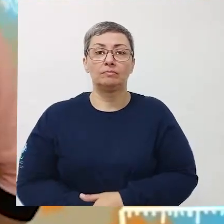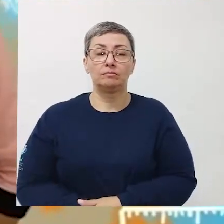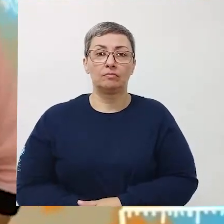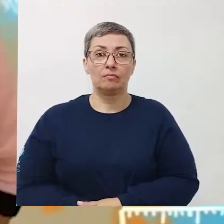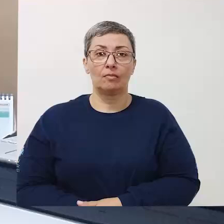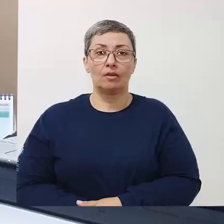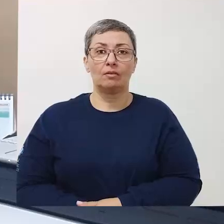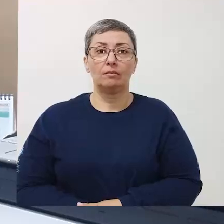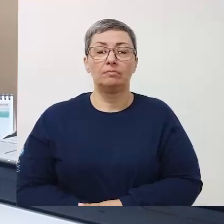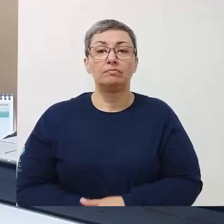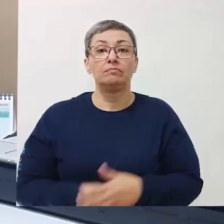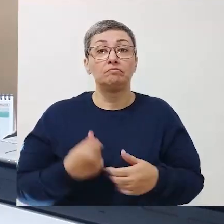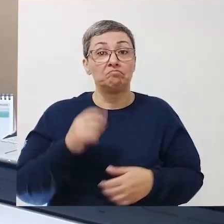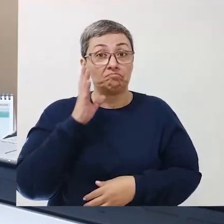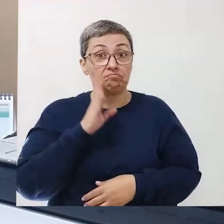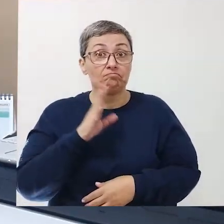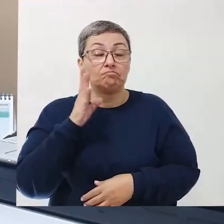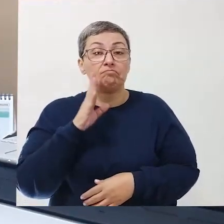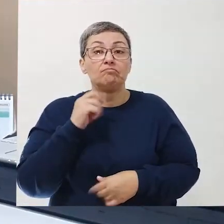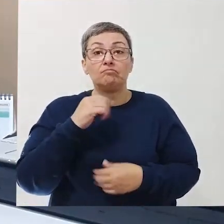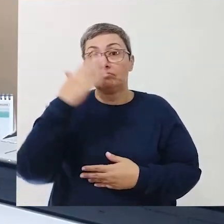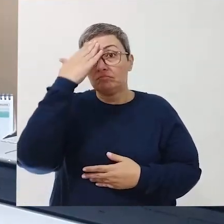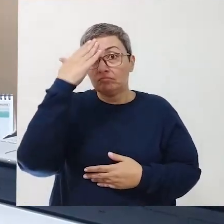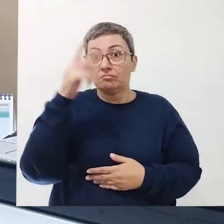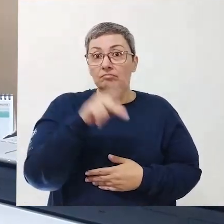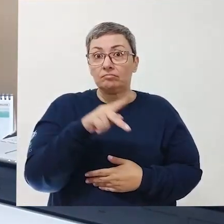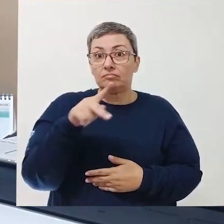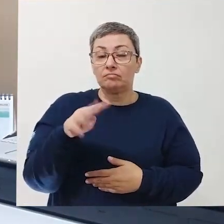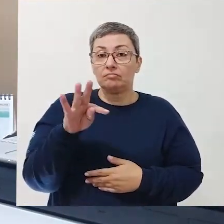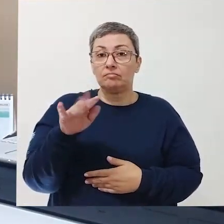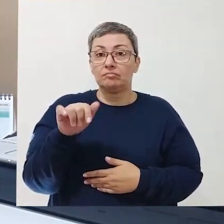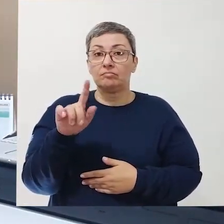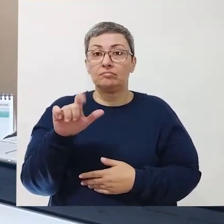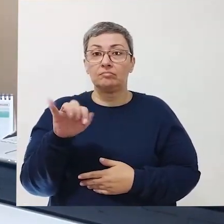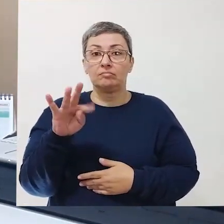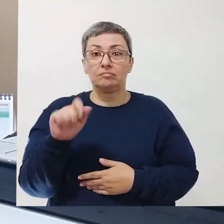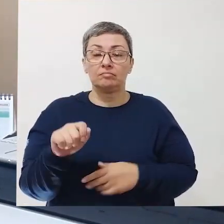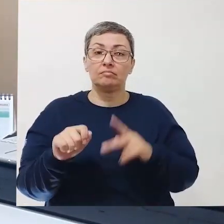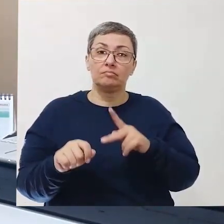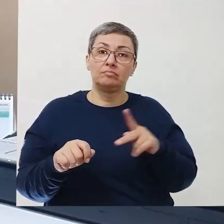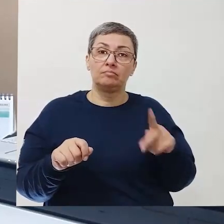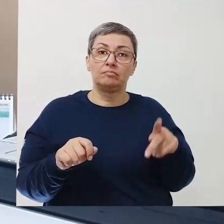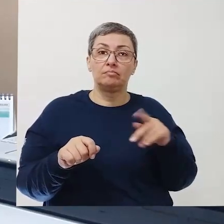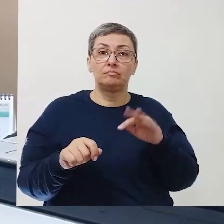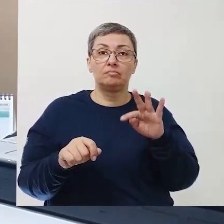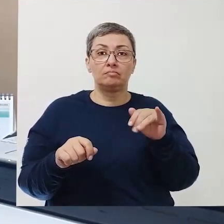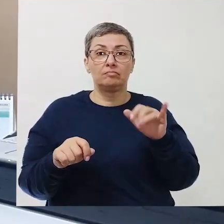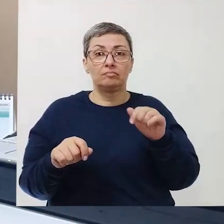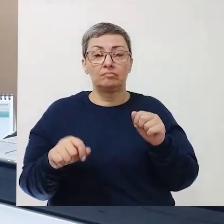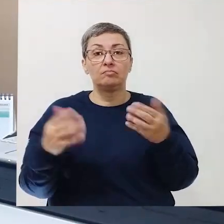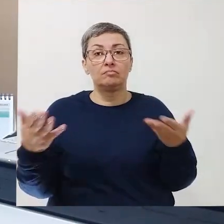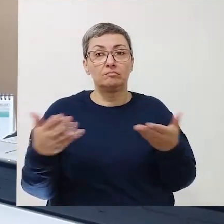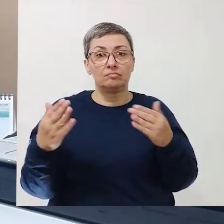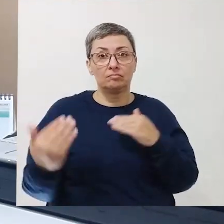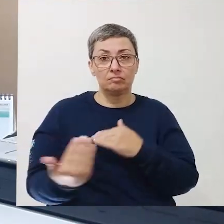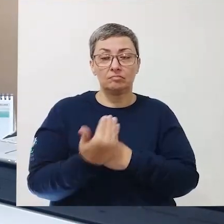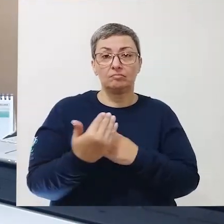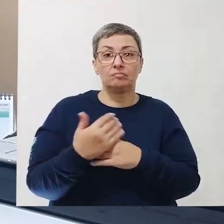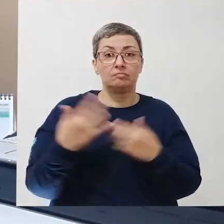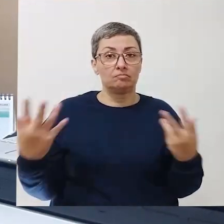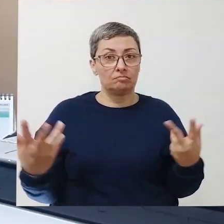apenas para prejudicar alguém Respeitar o próximo é dever de todos Somos